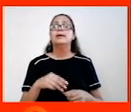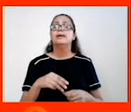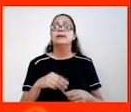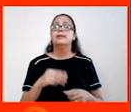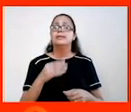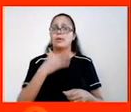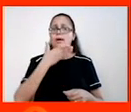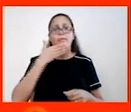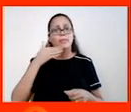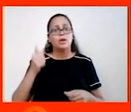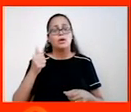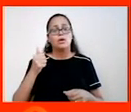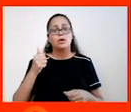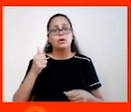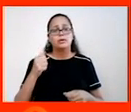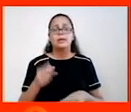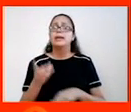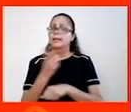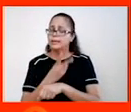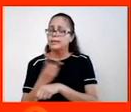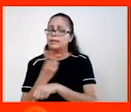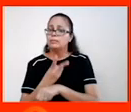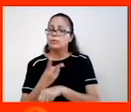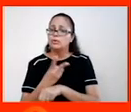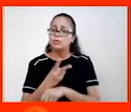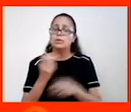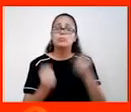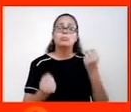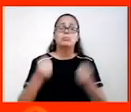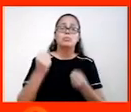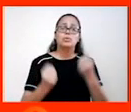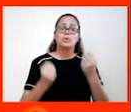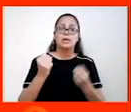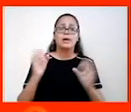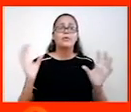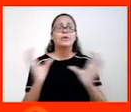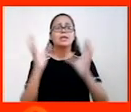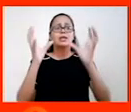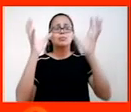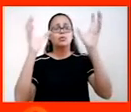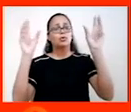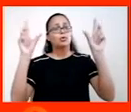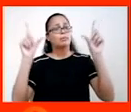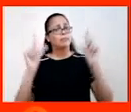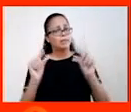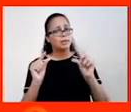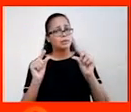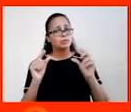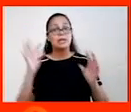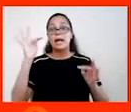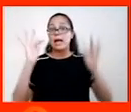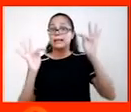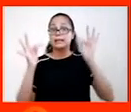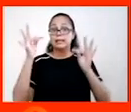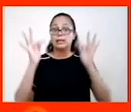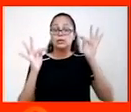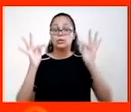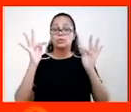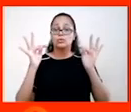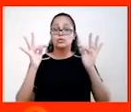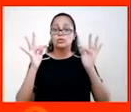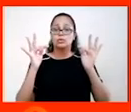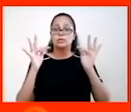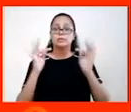eficiente, certo? E também a busca por veículos que poluem menos, né? A tecnologia e a engenharia no desenvolvimento